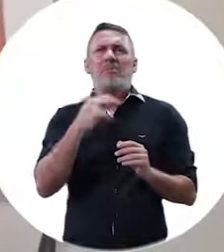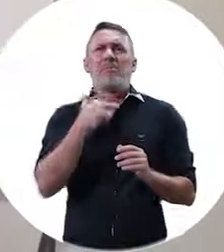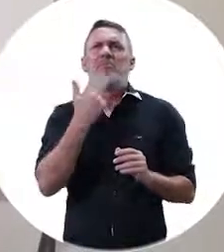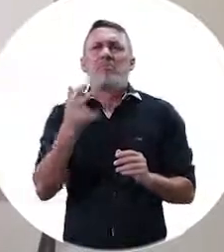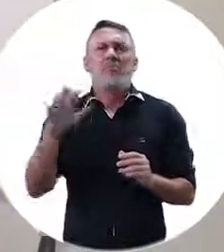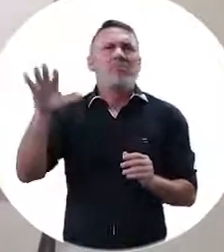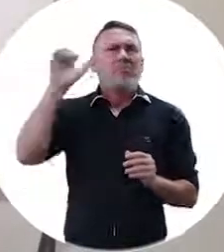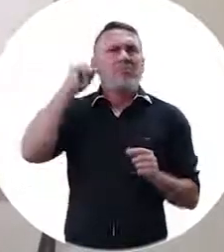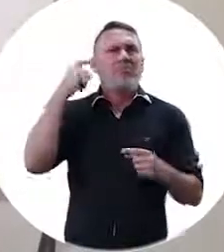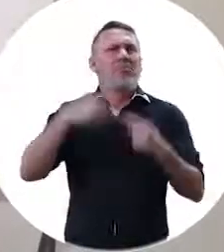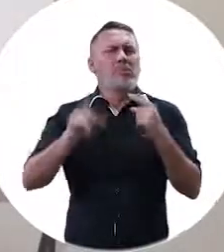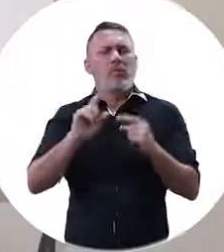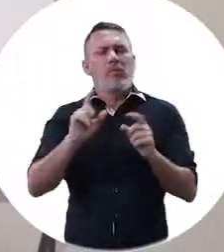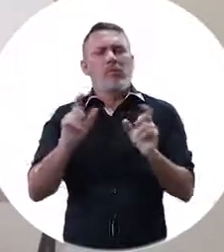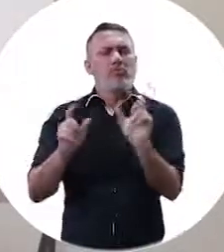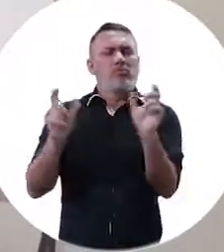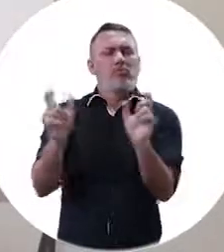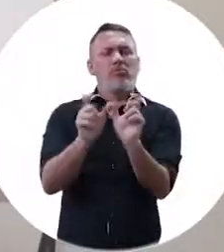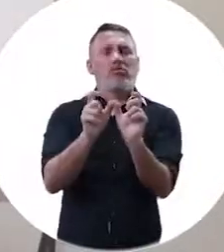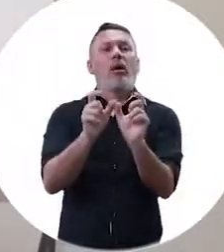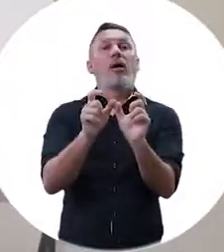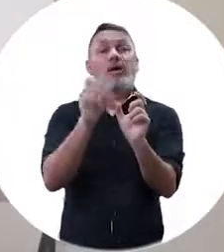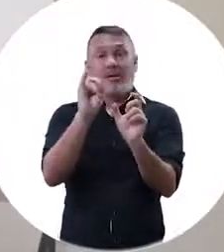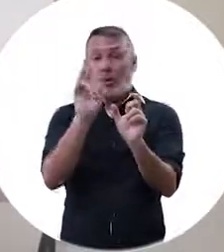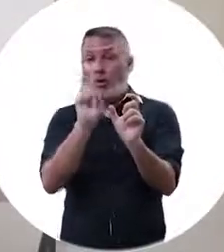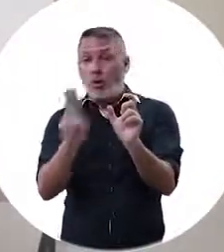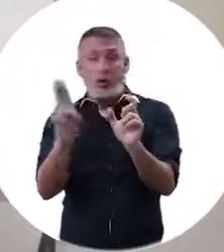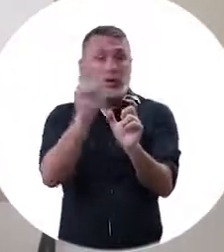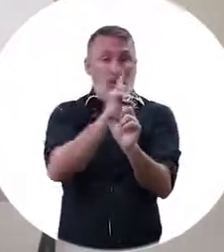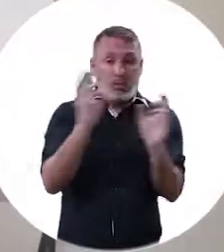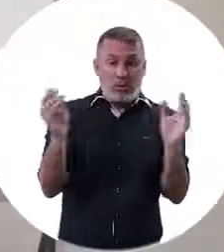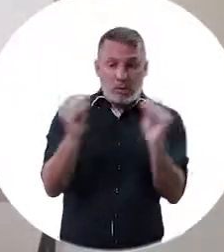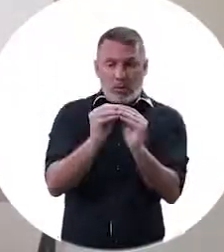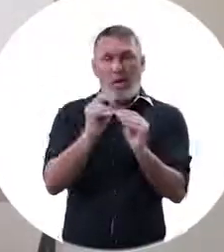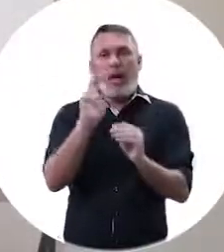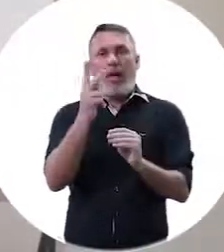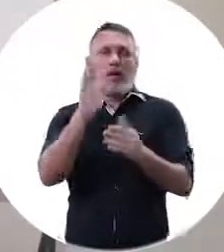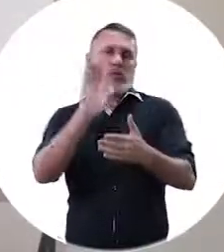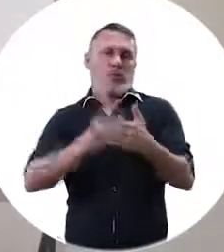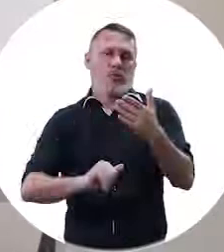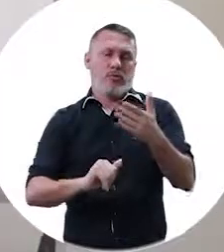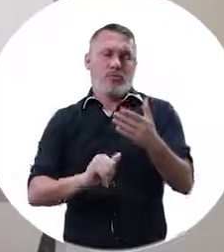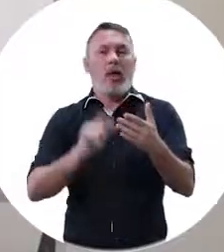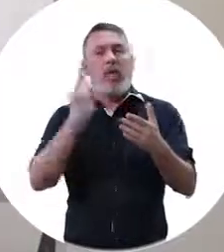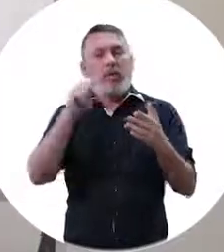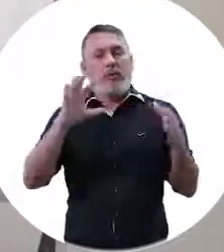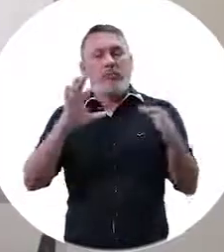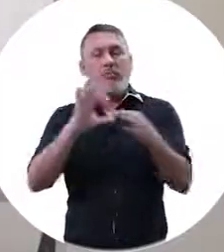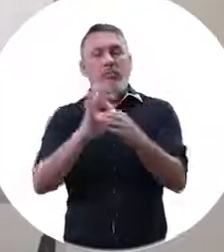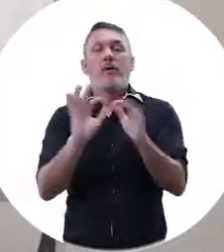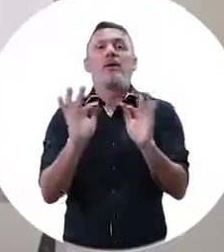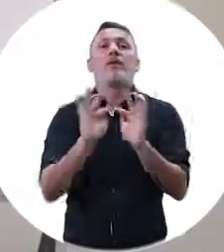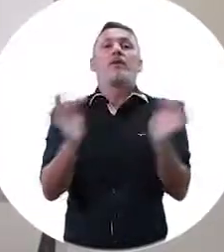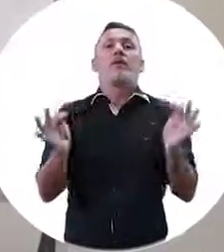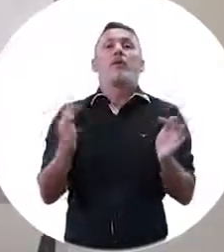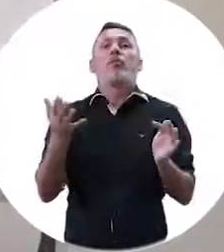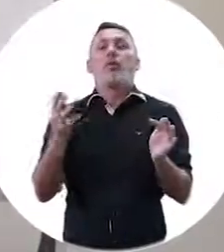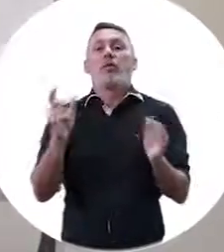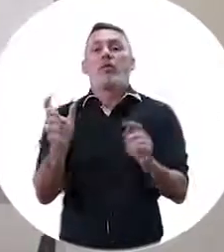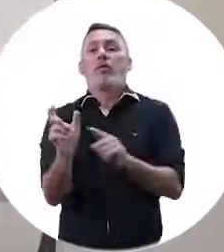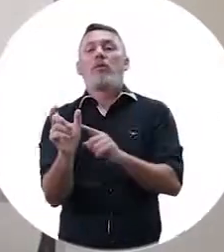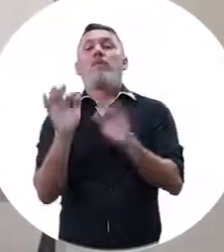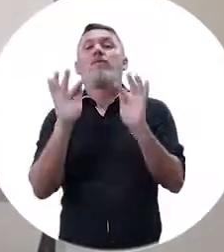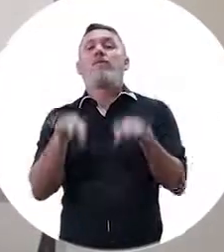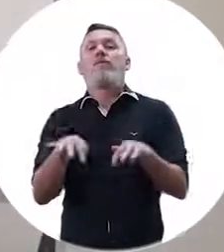legal. Então, quando você junta os nomes, some com H. 2-metil X. Somente ligação simples, qual